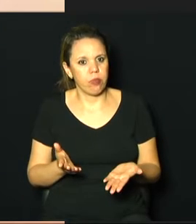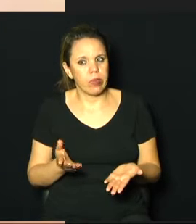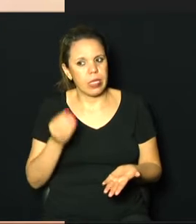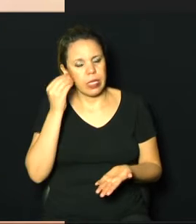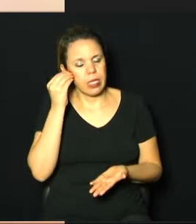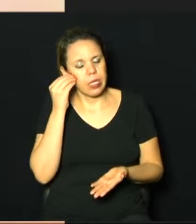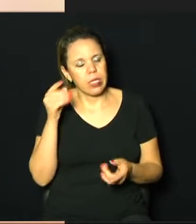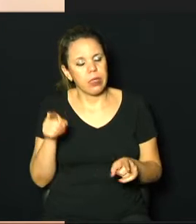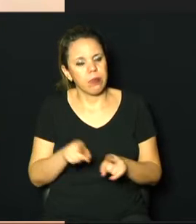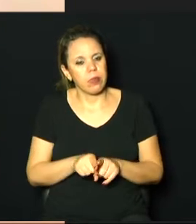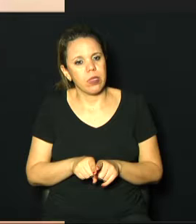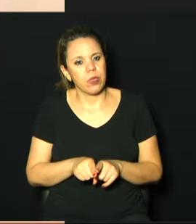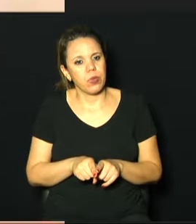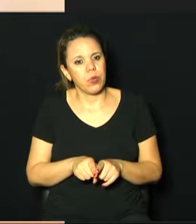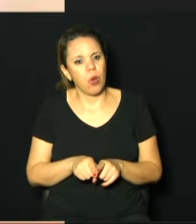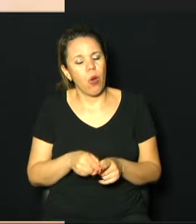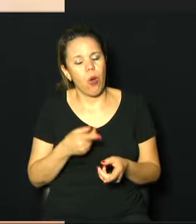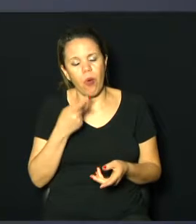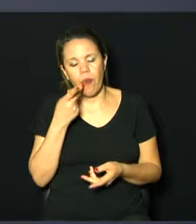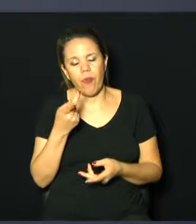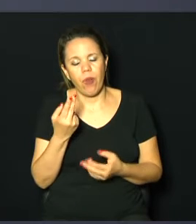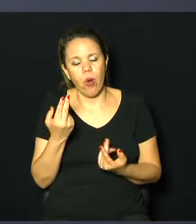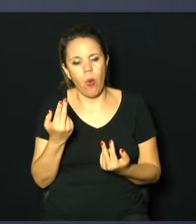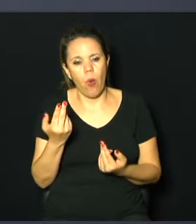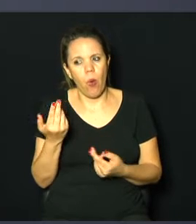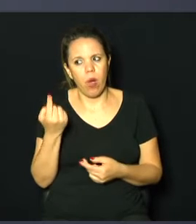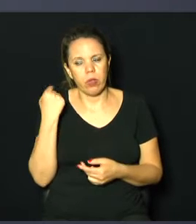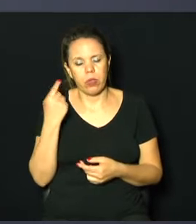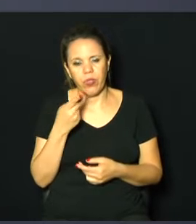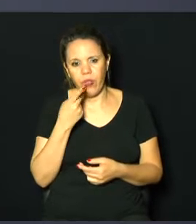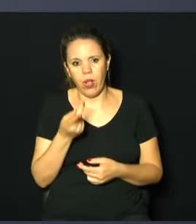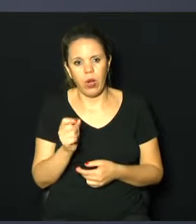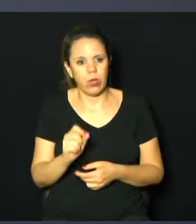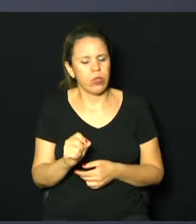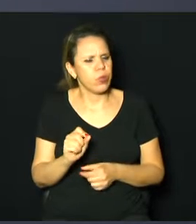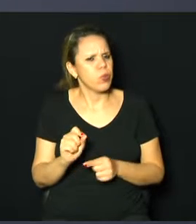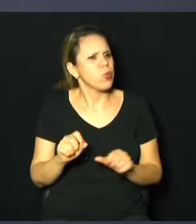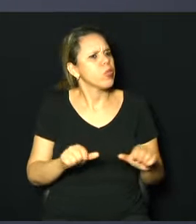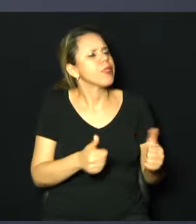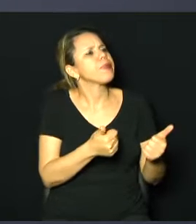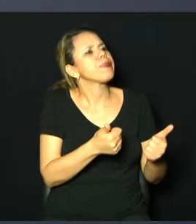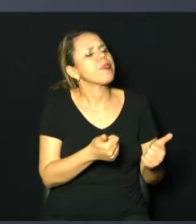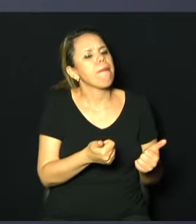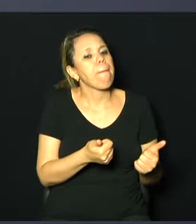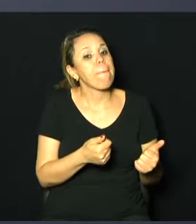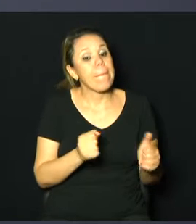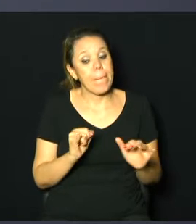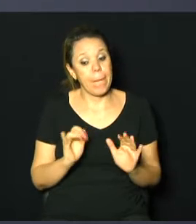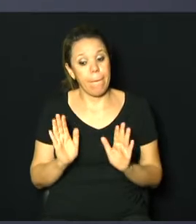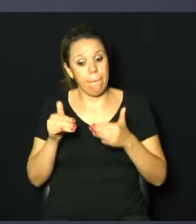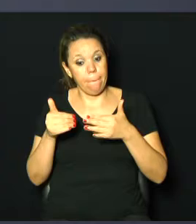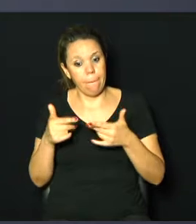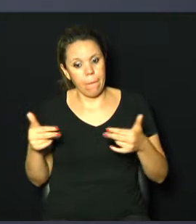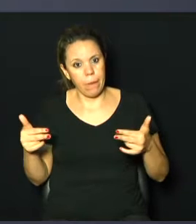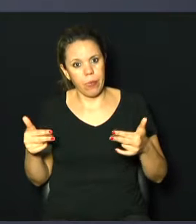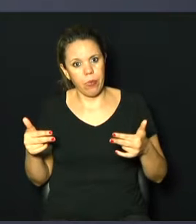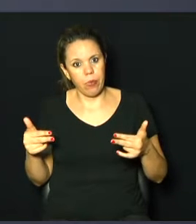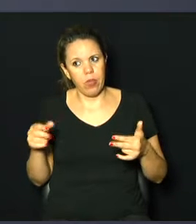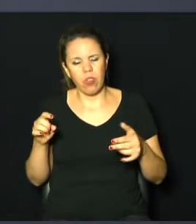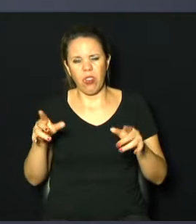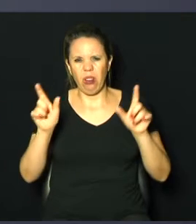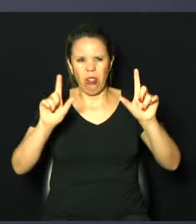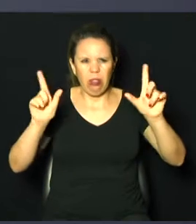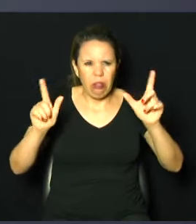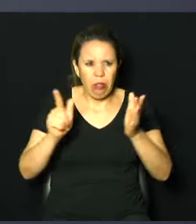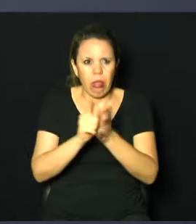Tentar também olhar, como nós falamos um pouquinho antes, né, na questão do que é positivo. Se a gente ficar focado só nos